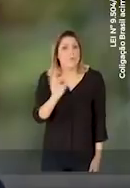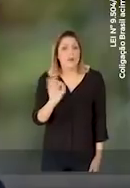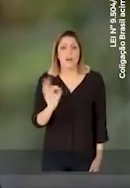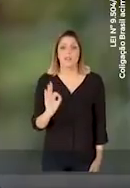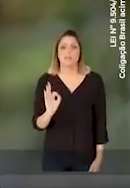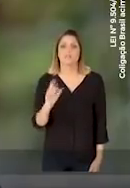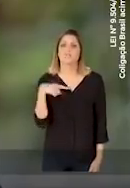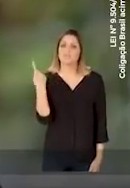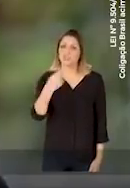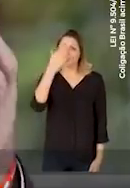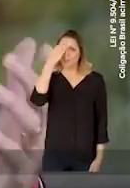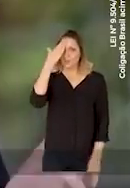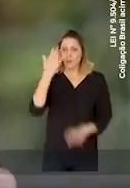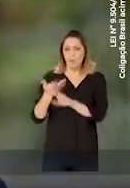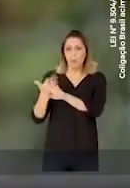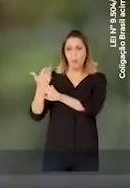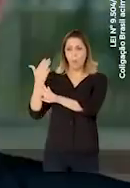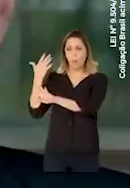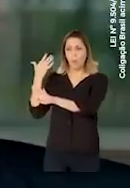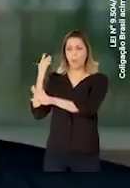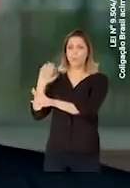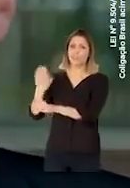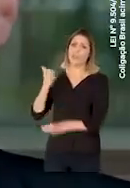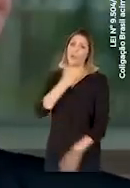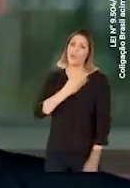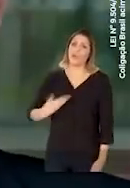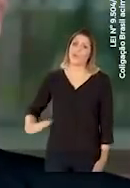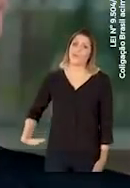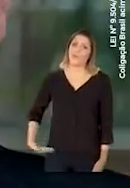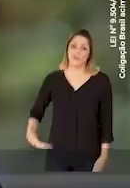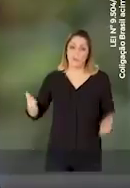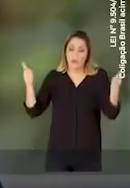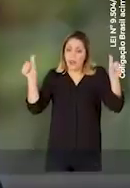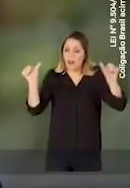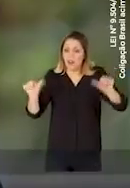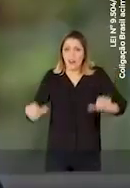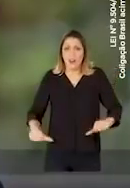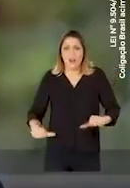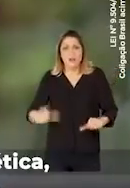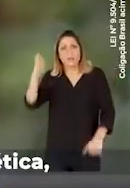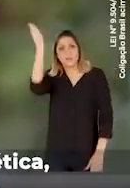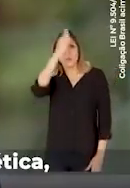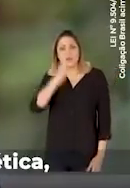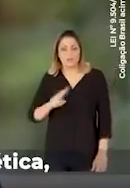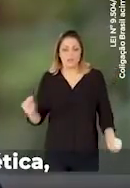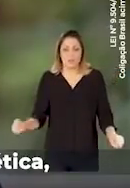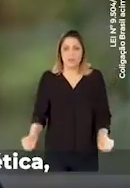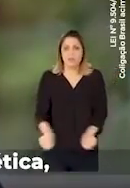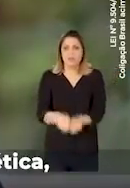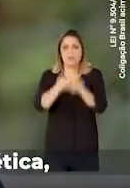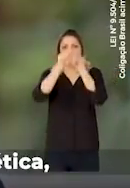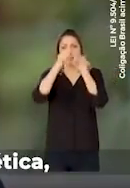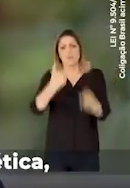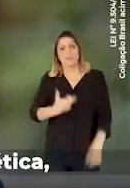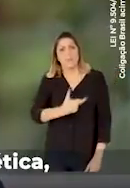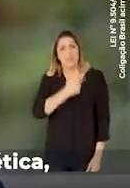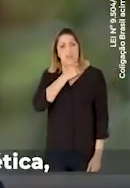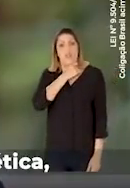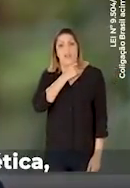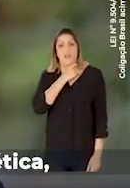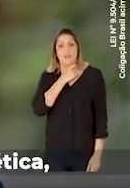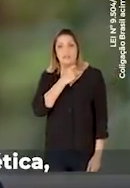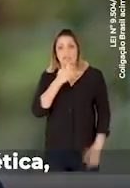dinheiro. Porque sabemos das dificuldades, depois da passagem desses últimos governos, que mergulharam o Brasil na